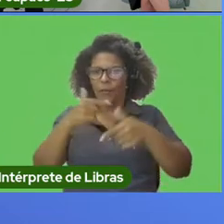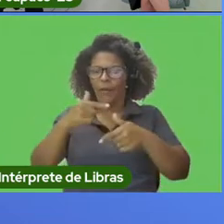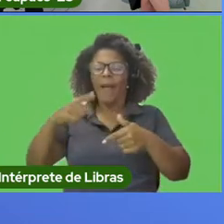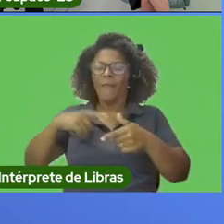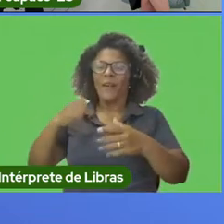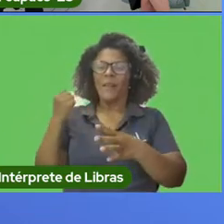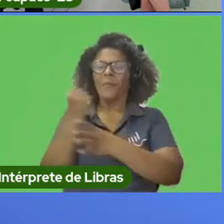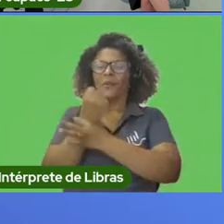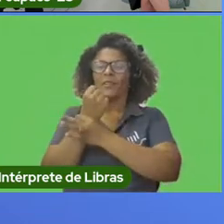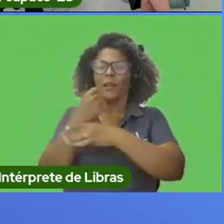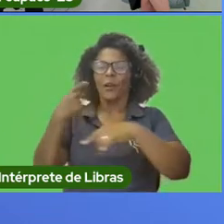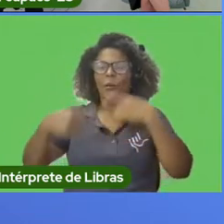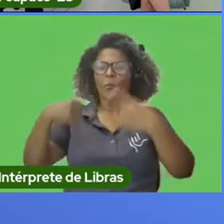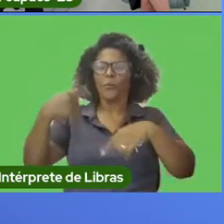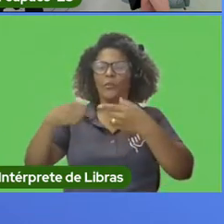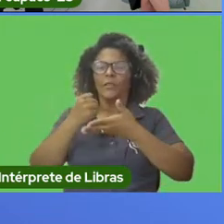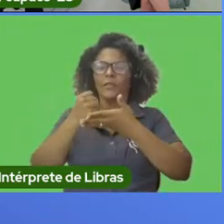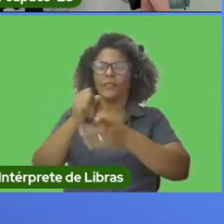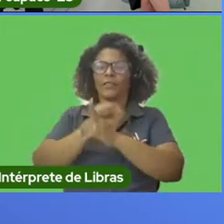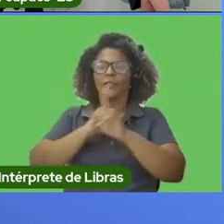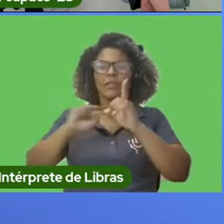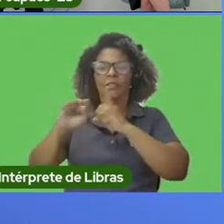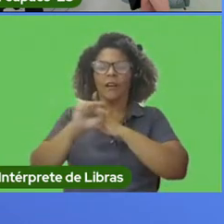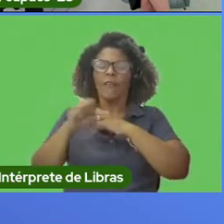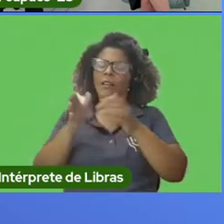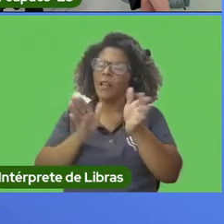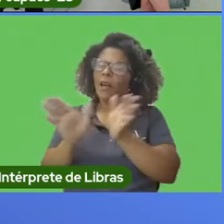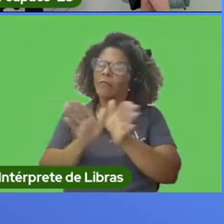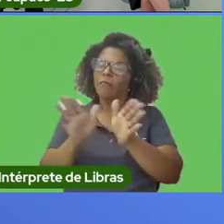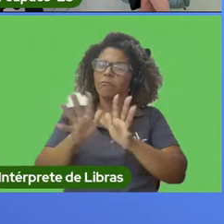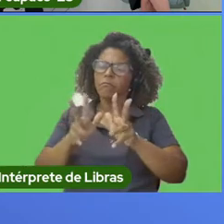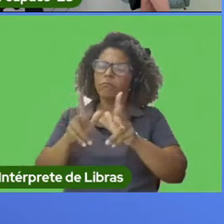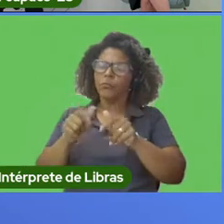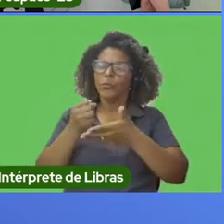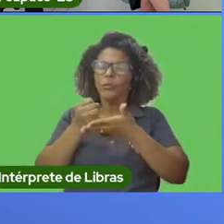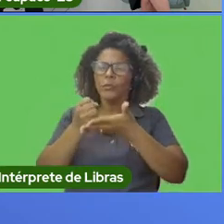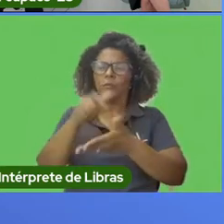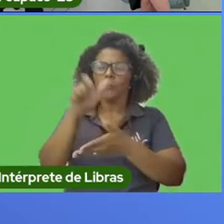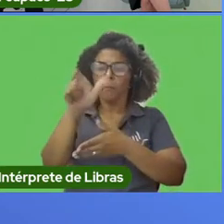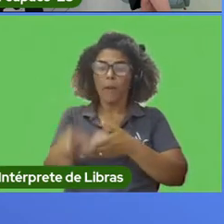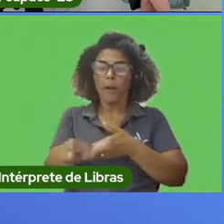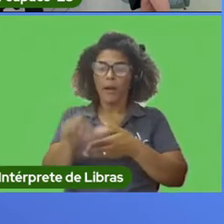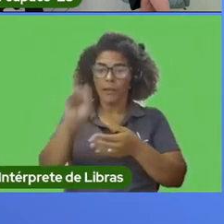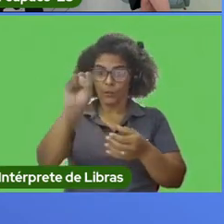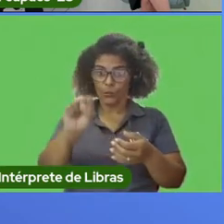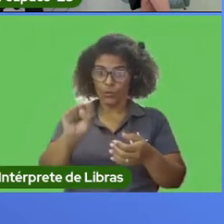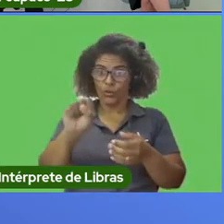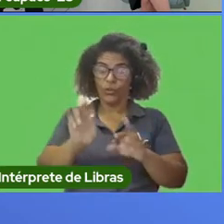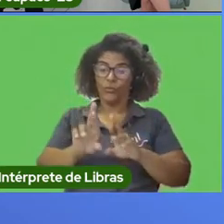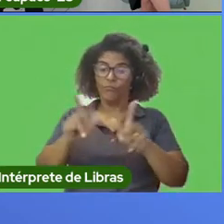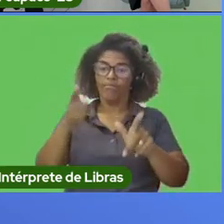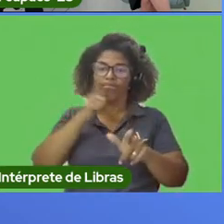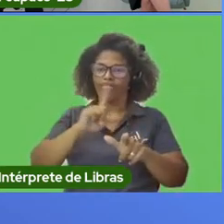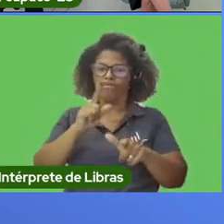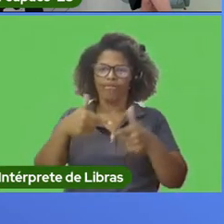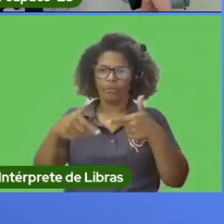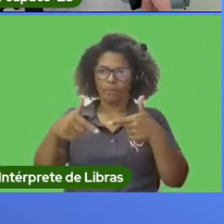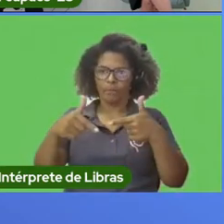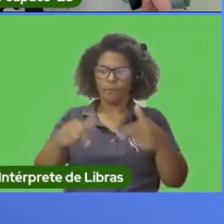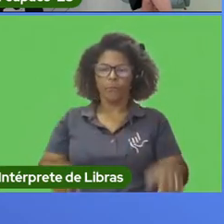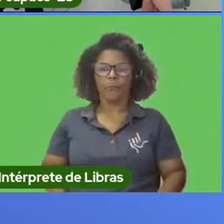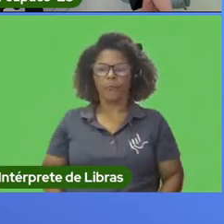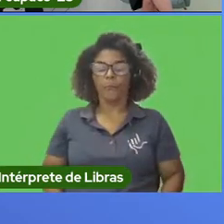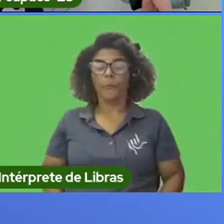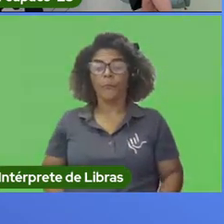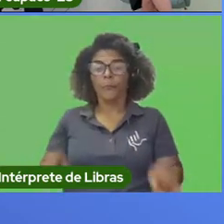assistência social, vão ter que ter acesso a todas as políticas ali que atendam às suas necessidades. E, para além disso, aquelas que